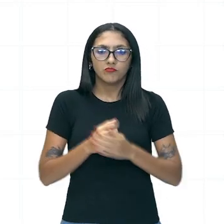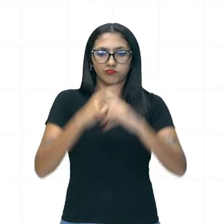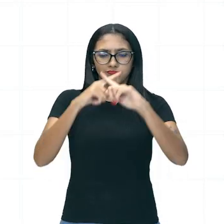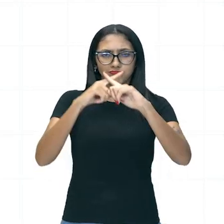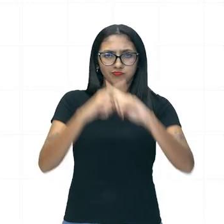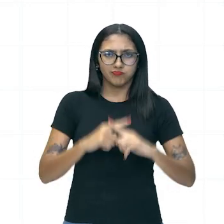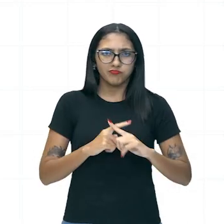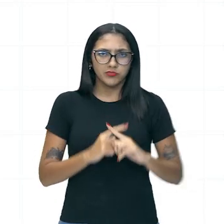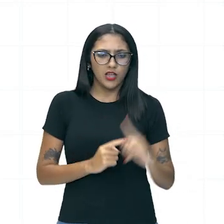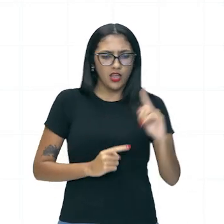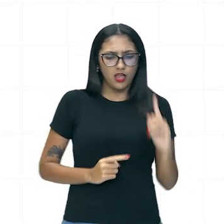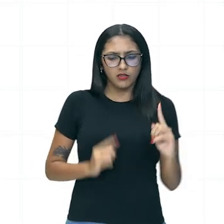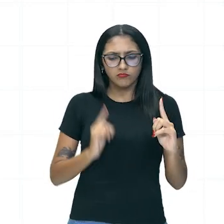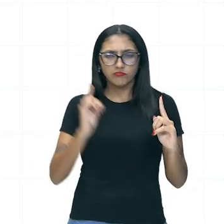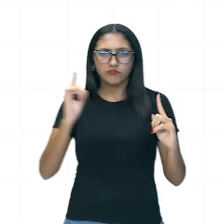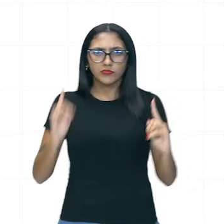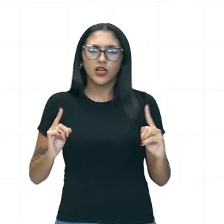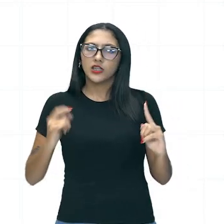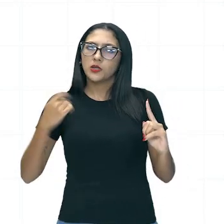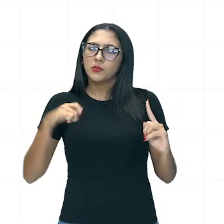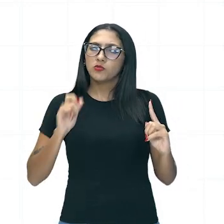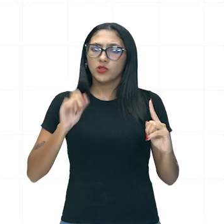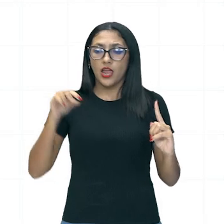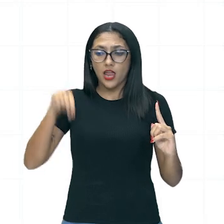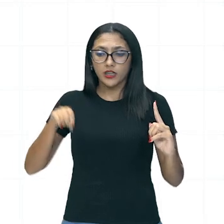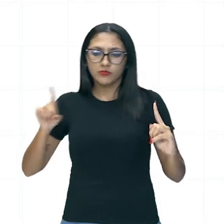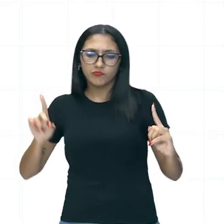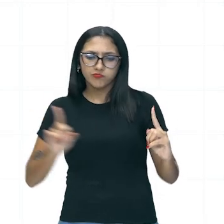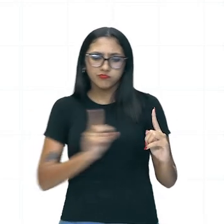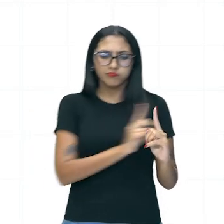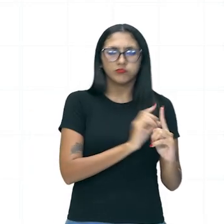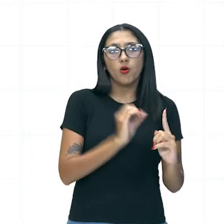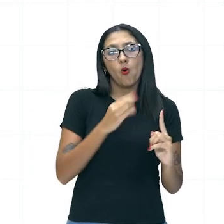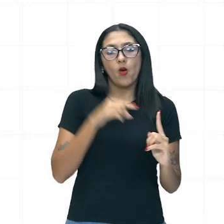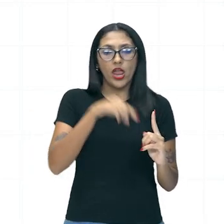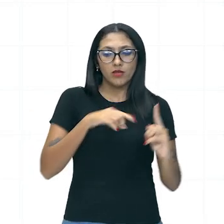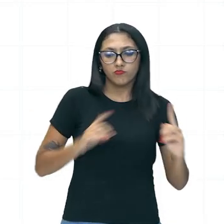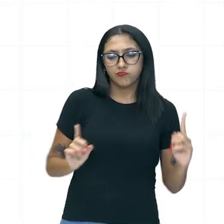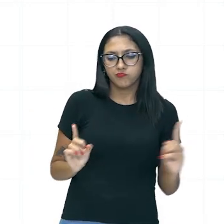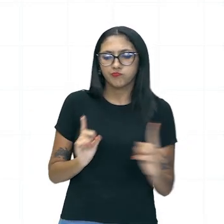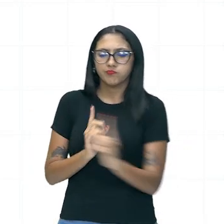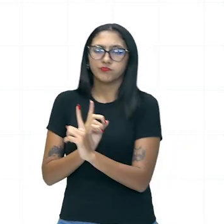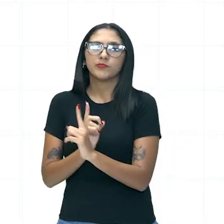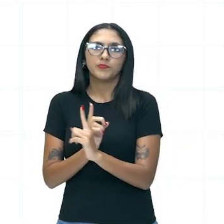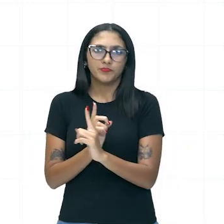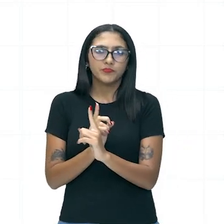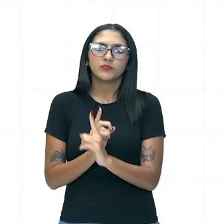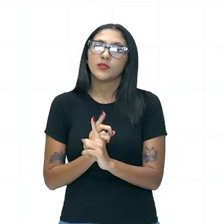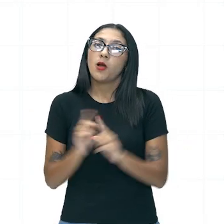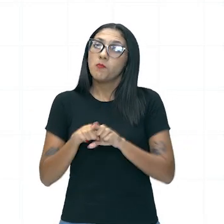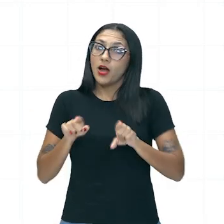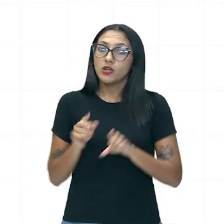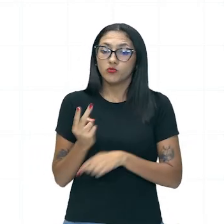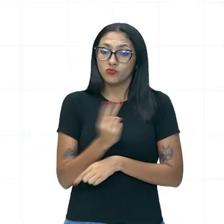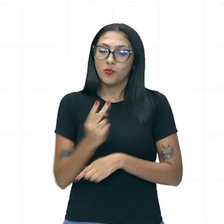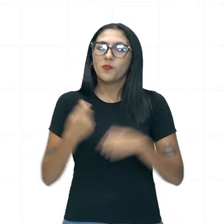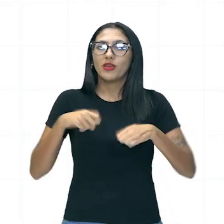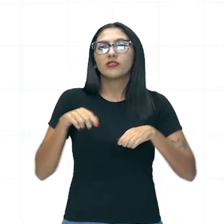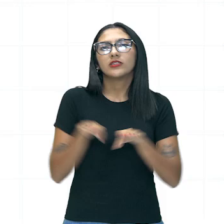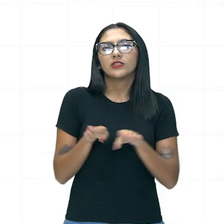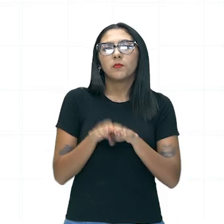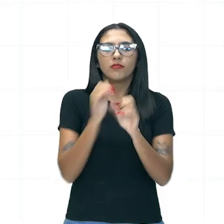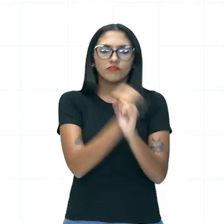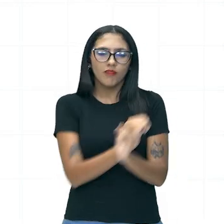para chegar ali nessa meta, que é fazer o gol, a cesta ou o touchdown, dependendo ali da